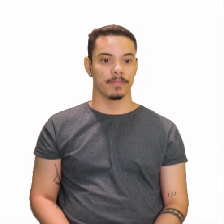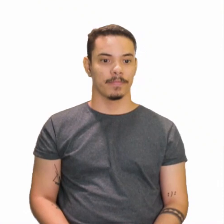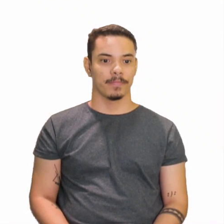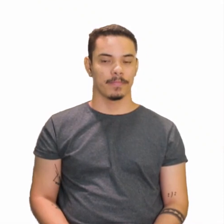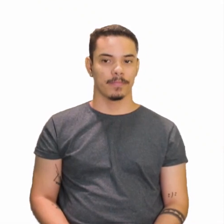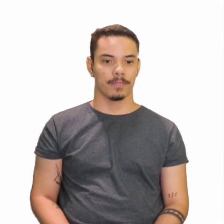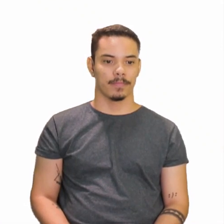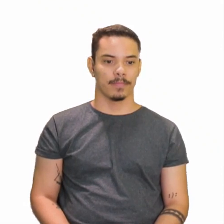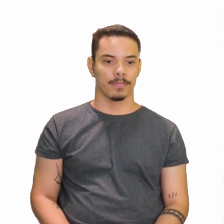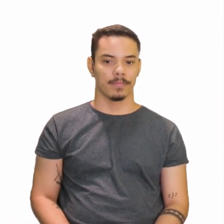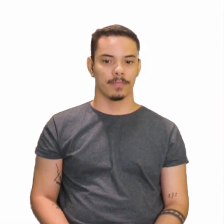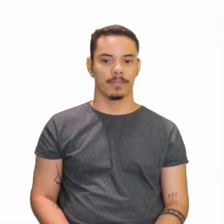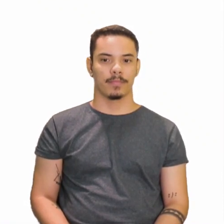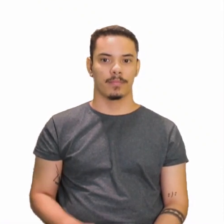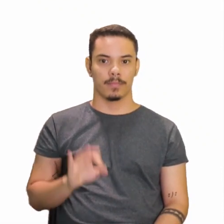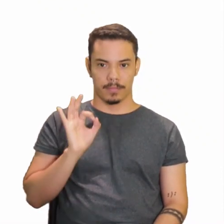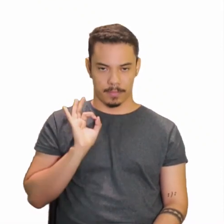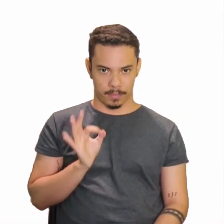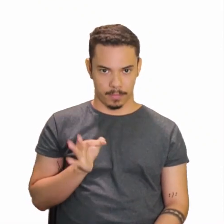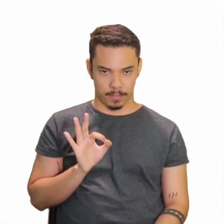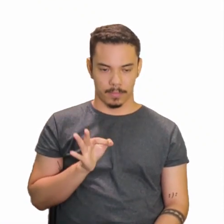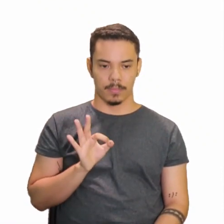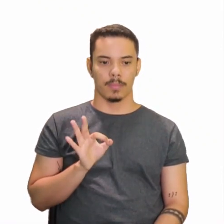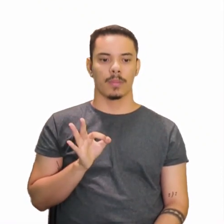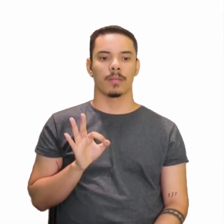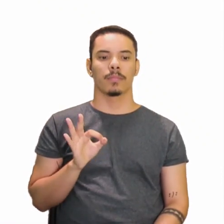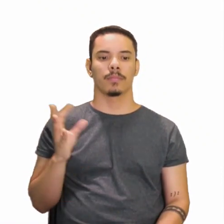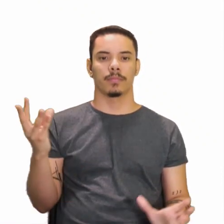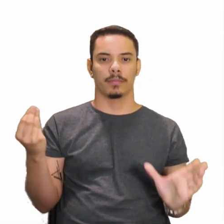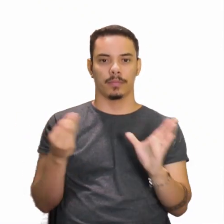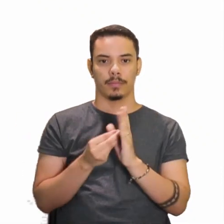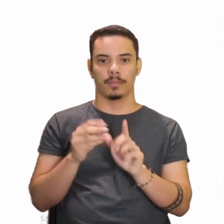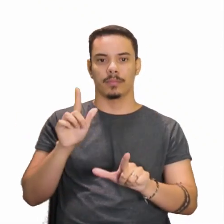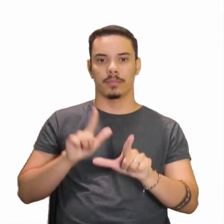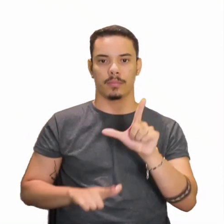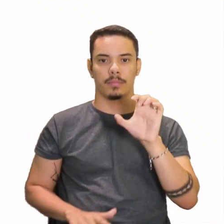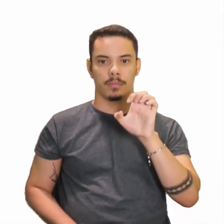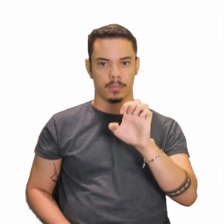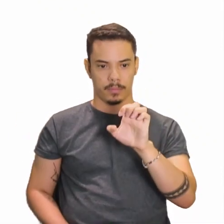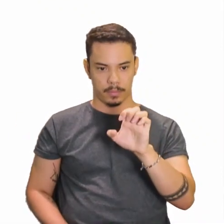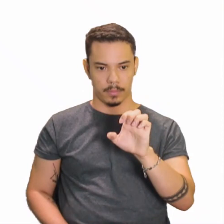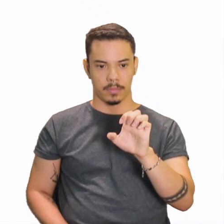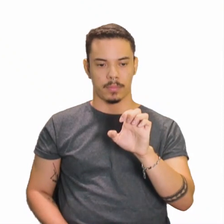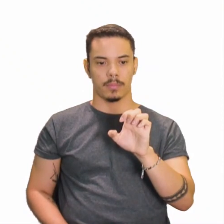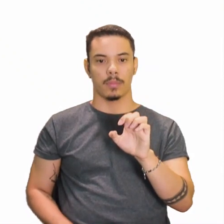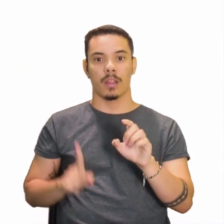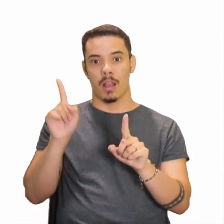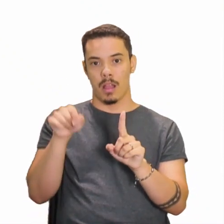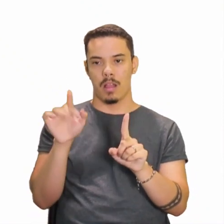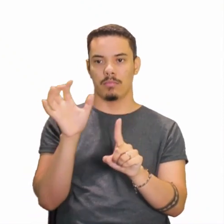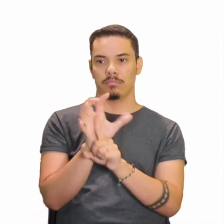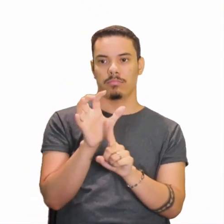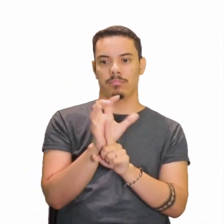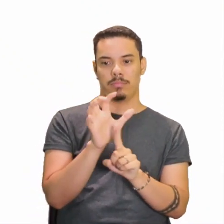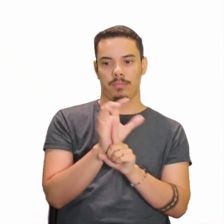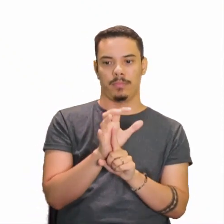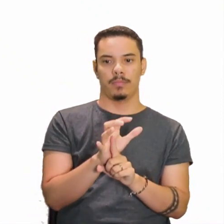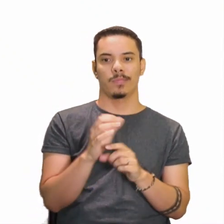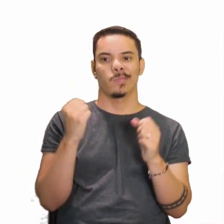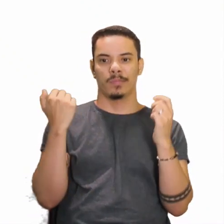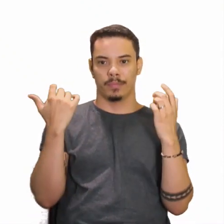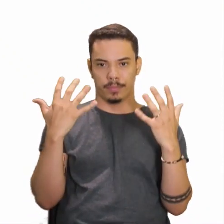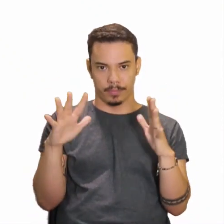Gabarito esse Enem, topzera da galáxia. Gabarito letra E, de indução. Muito